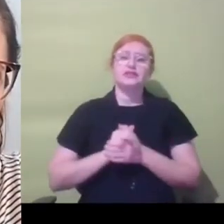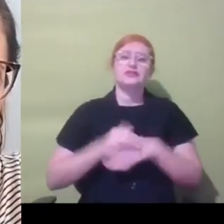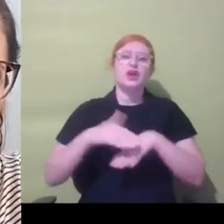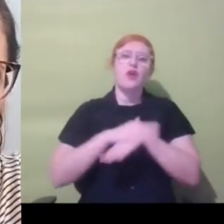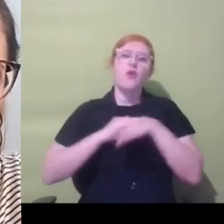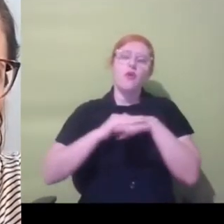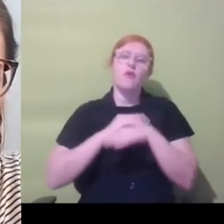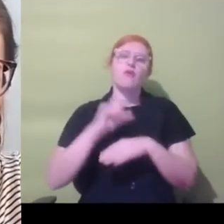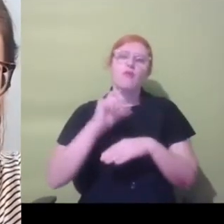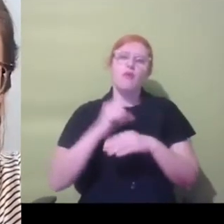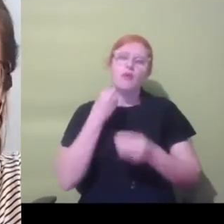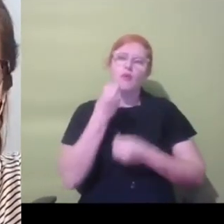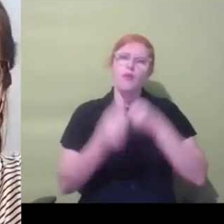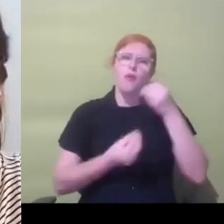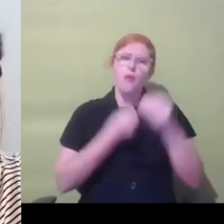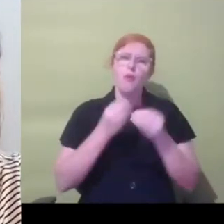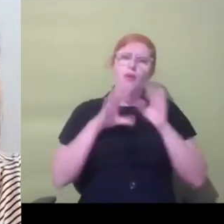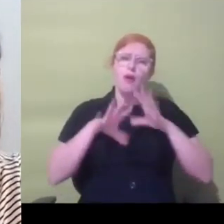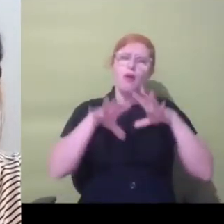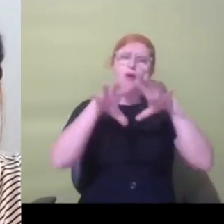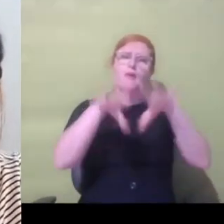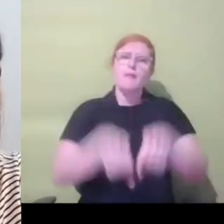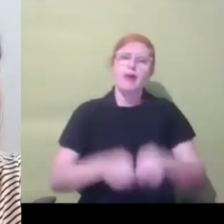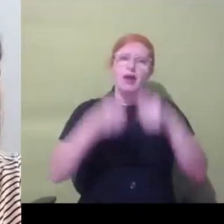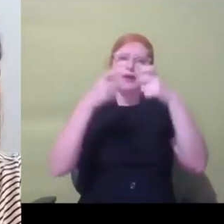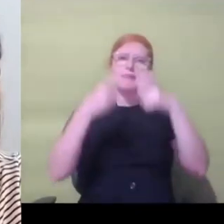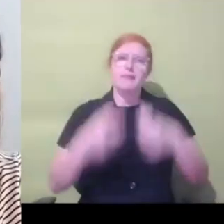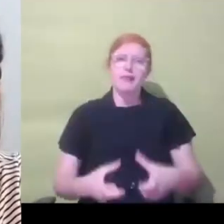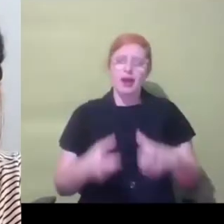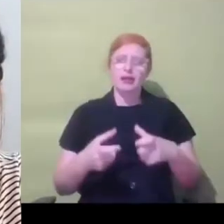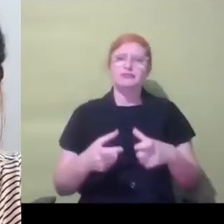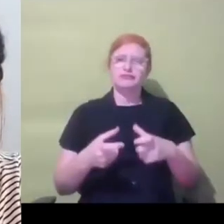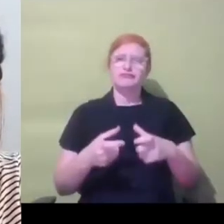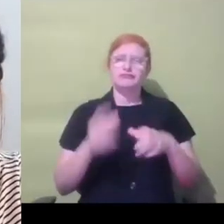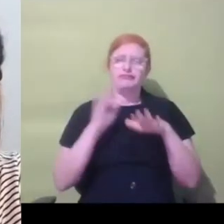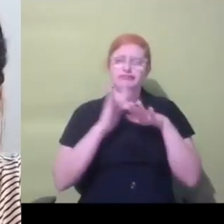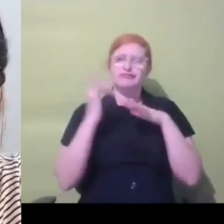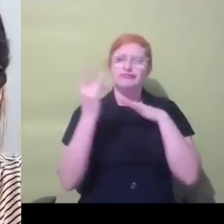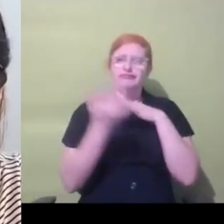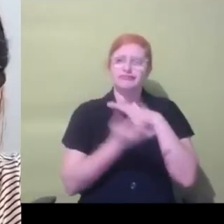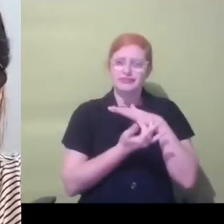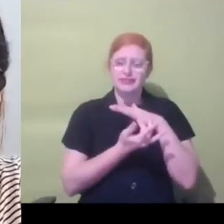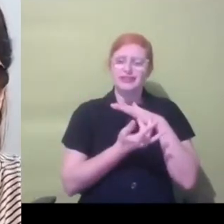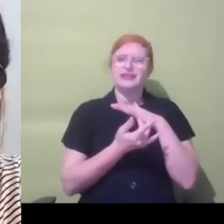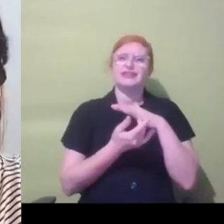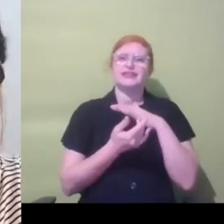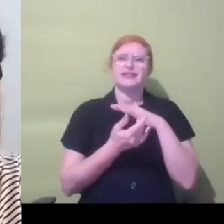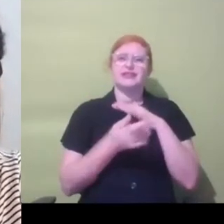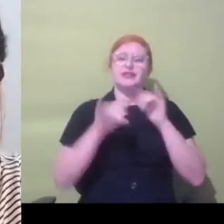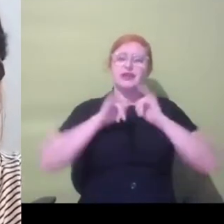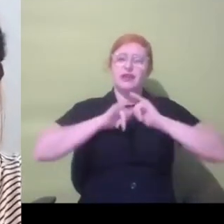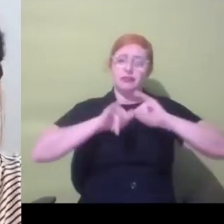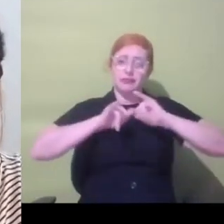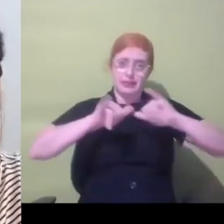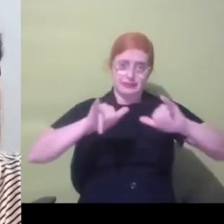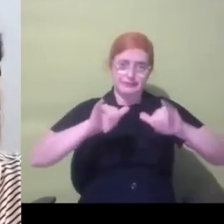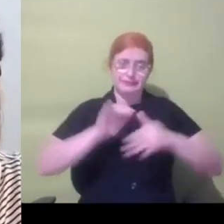um pouco sobre como a gente vai ocupar de fato esse espaço da rede com essa campanha.